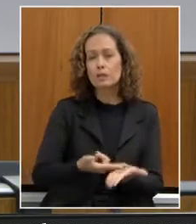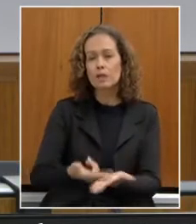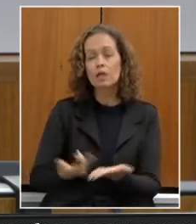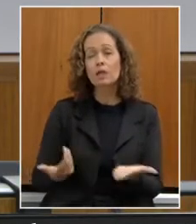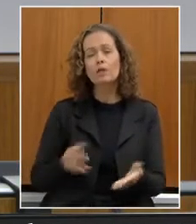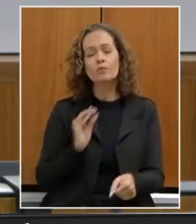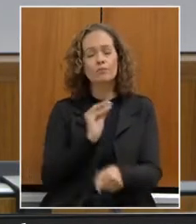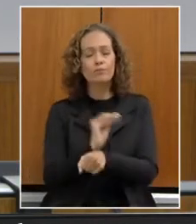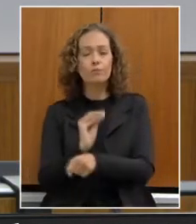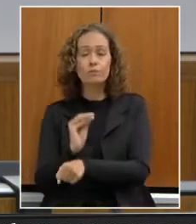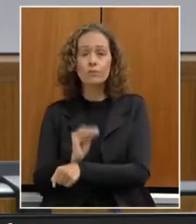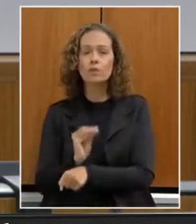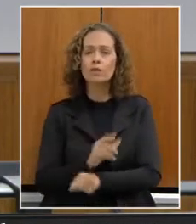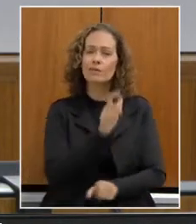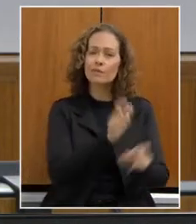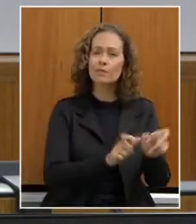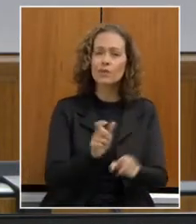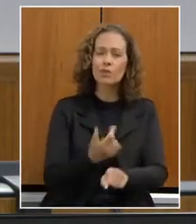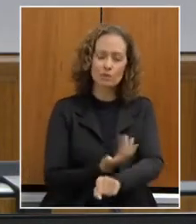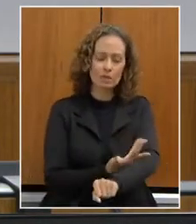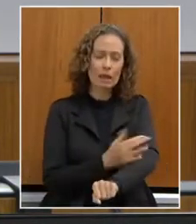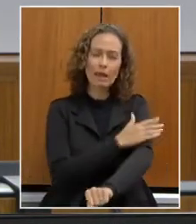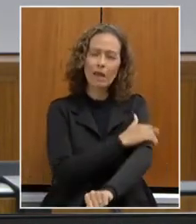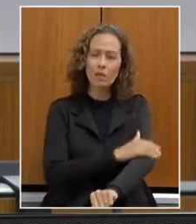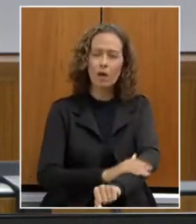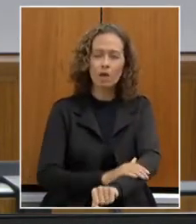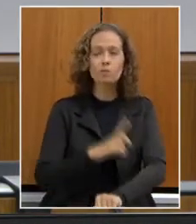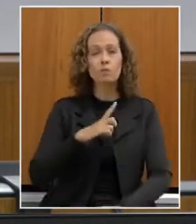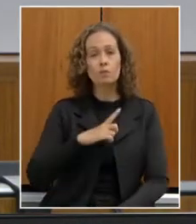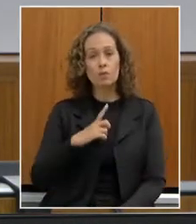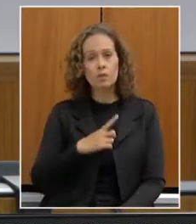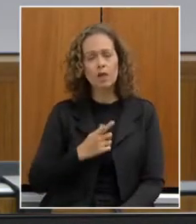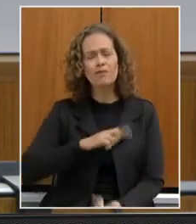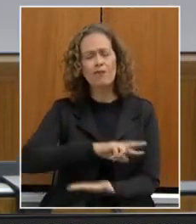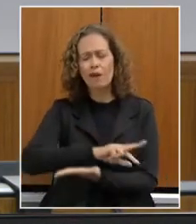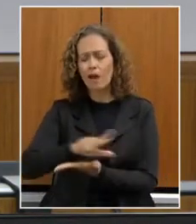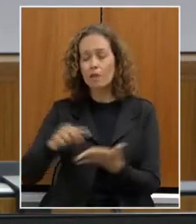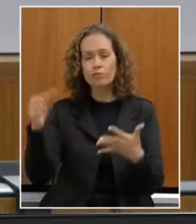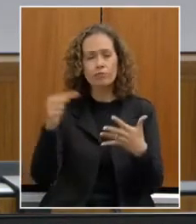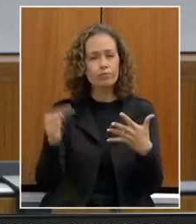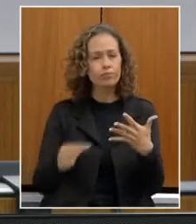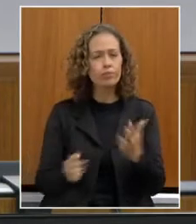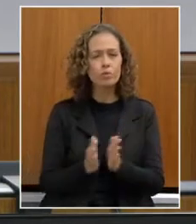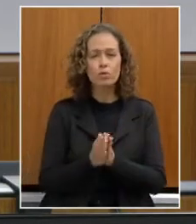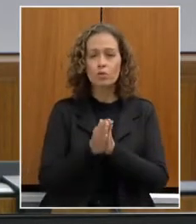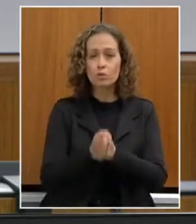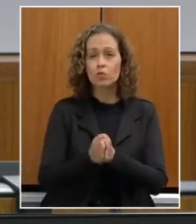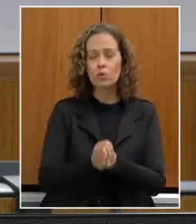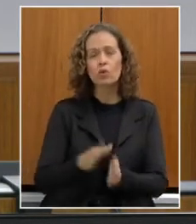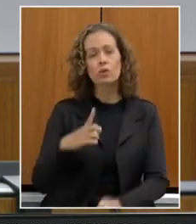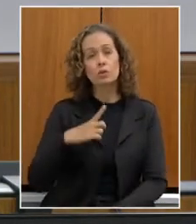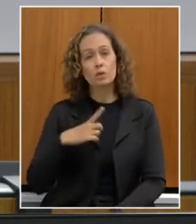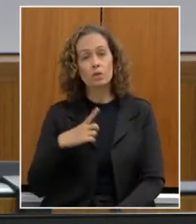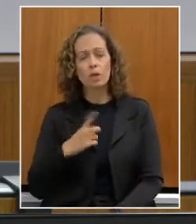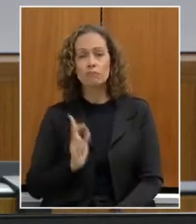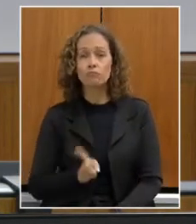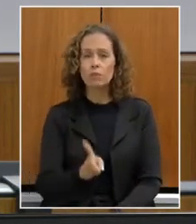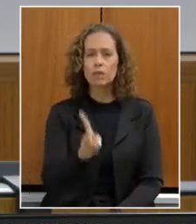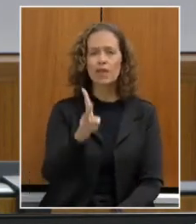queimado temos muitos casos do Jequitinhonha que o senhor representa e sempre tem um caso para trazer